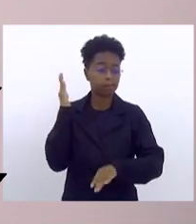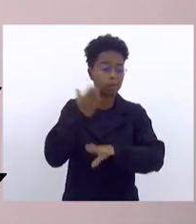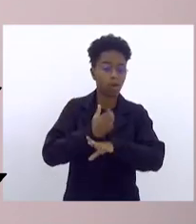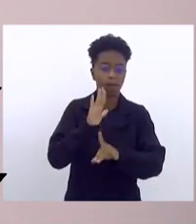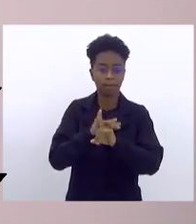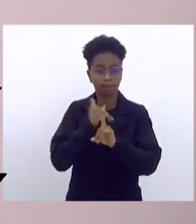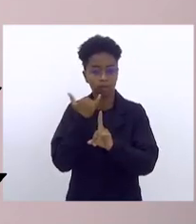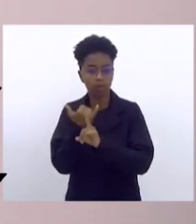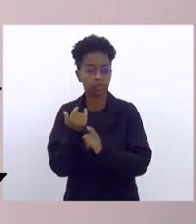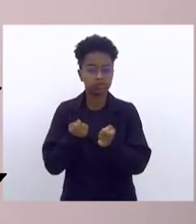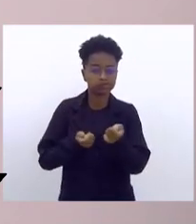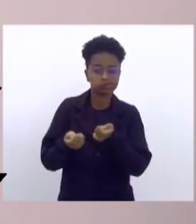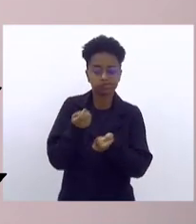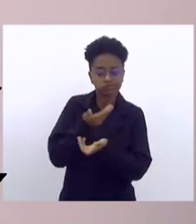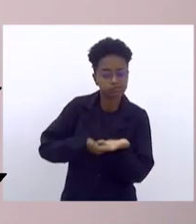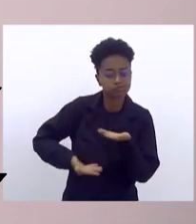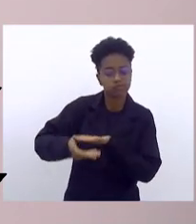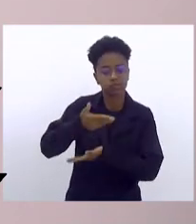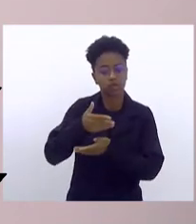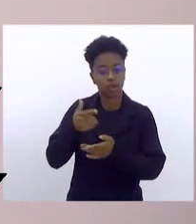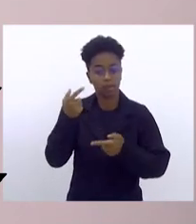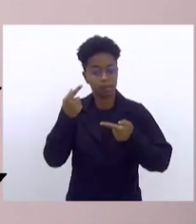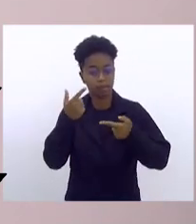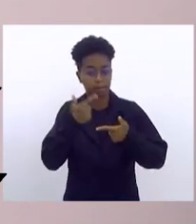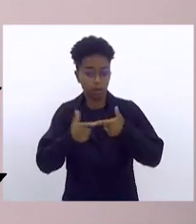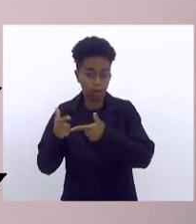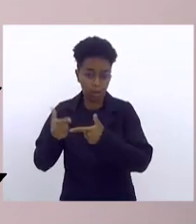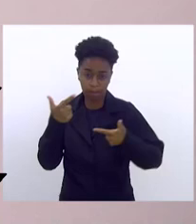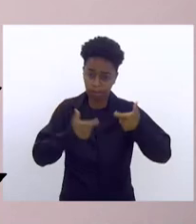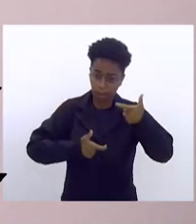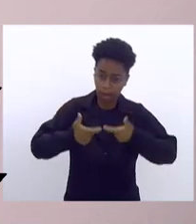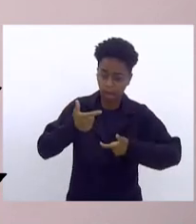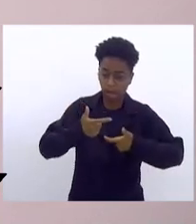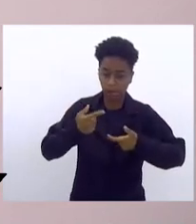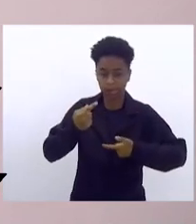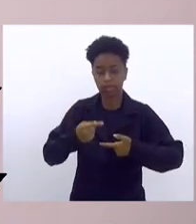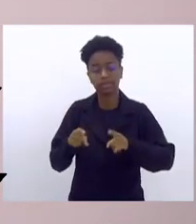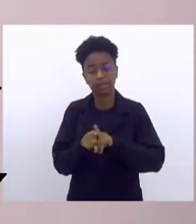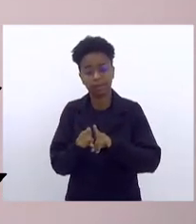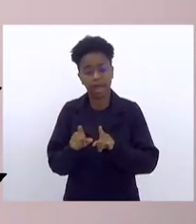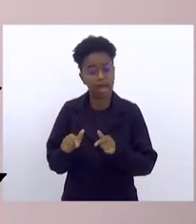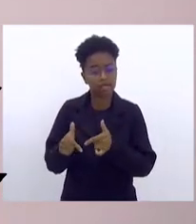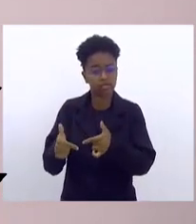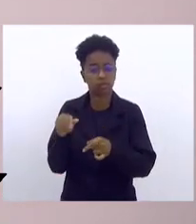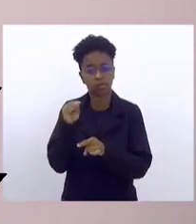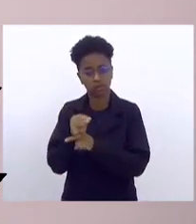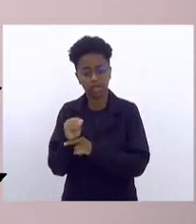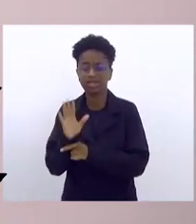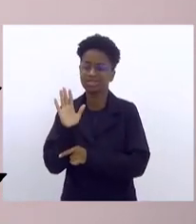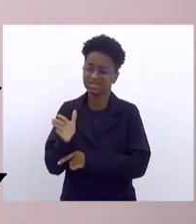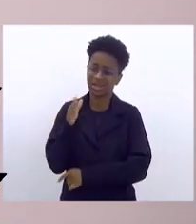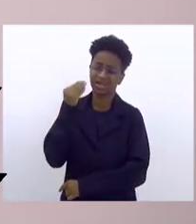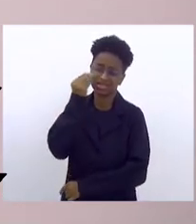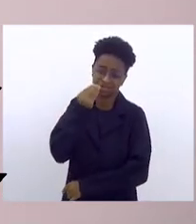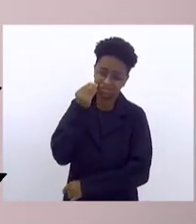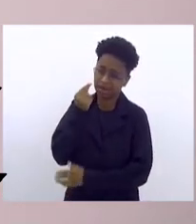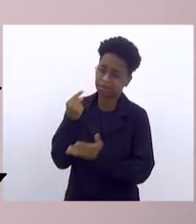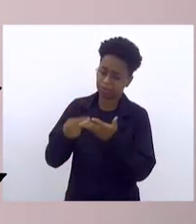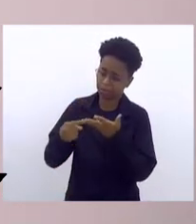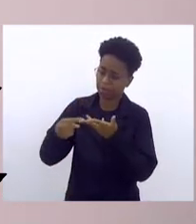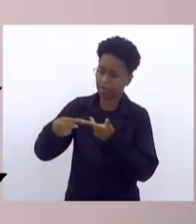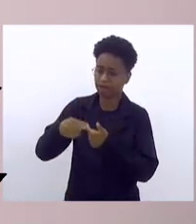conflitos ações de promoção de cuidado entre tantas que a gente já tem experiência que são